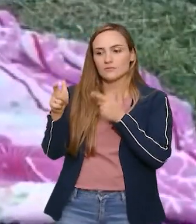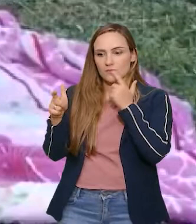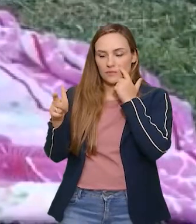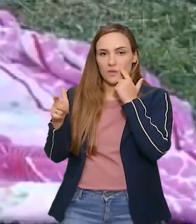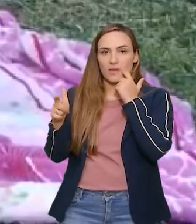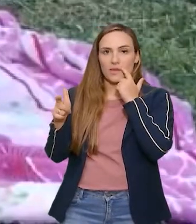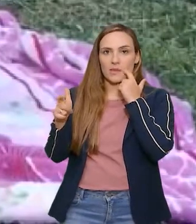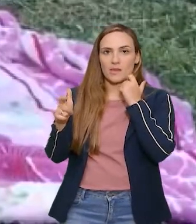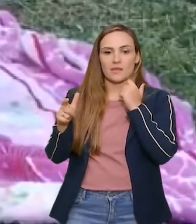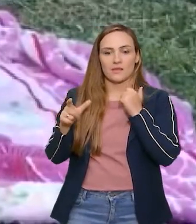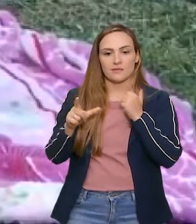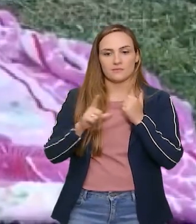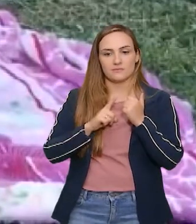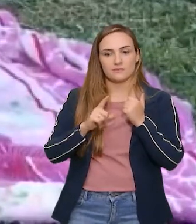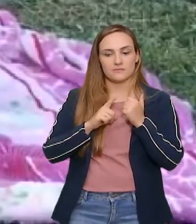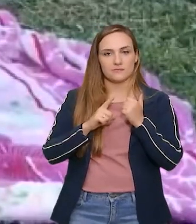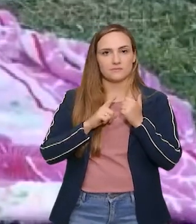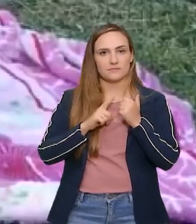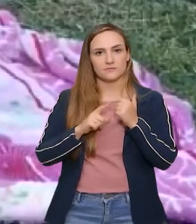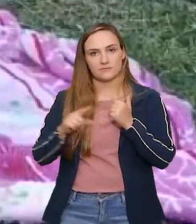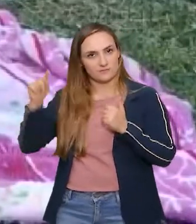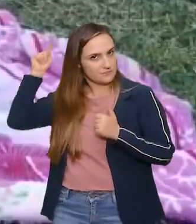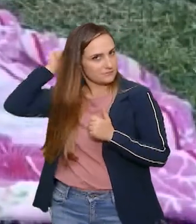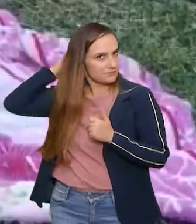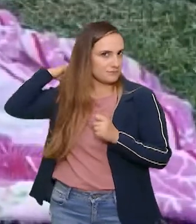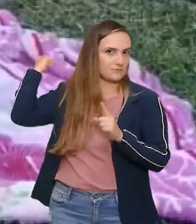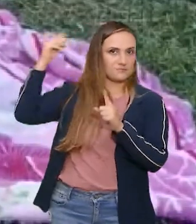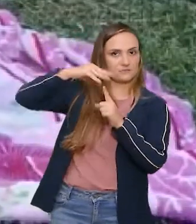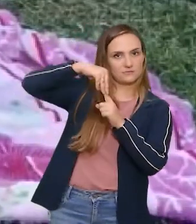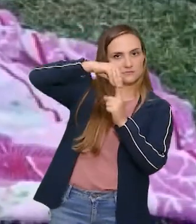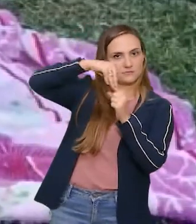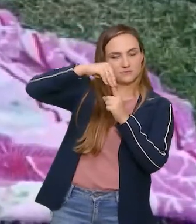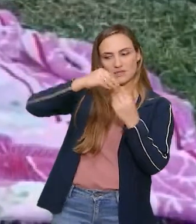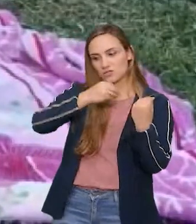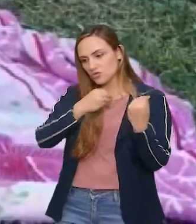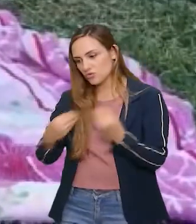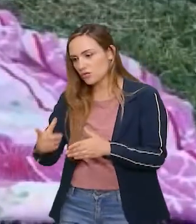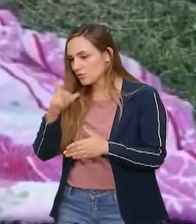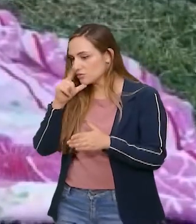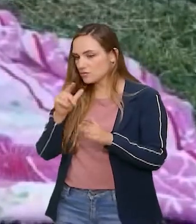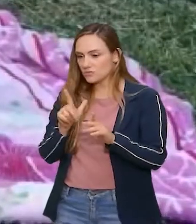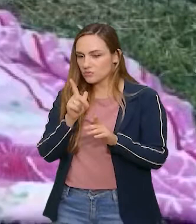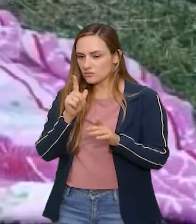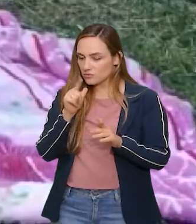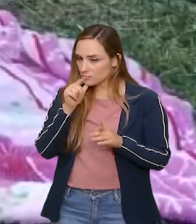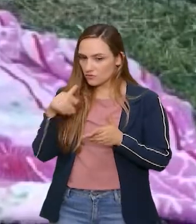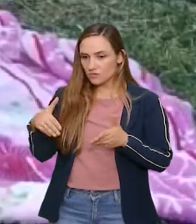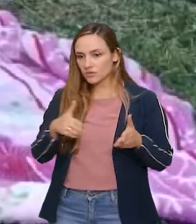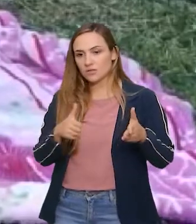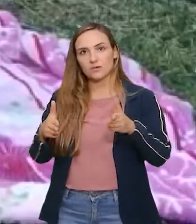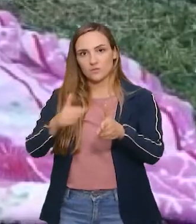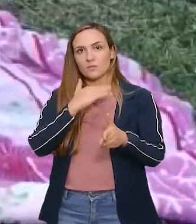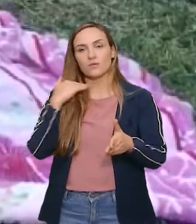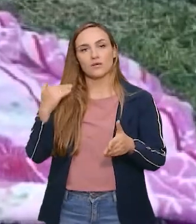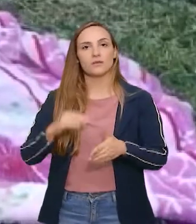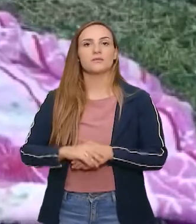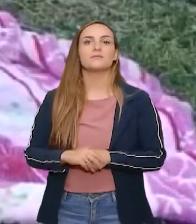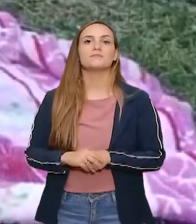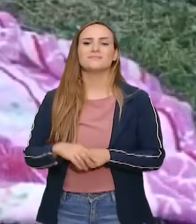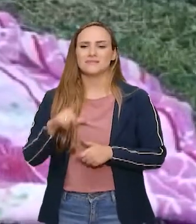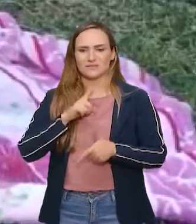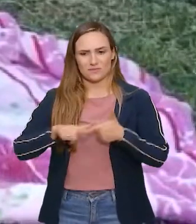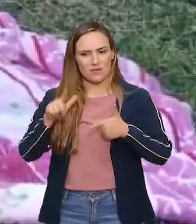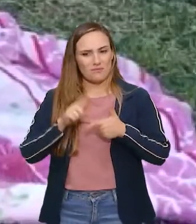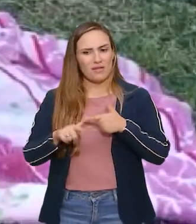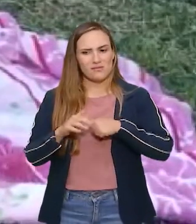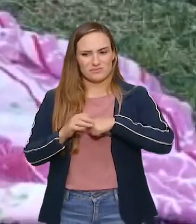uma fratura na coluna, porque a bala se alojou bem aqui na coluna dela. Ela foi jogada num rio para morrer afogada. Teve muitas